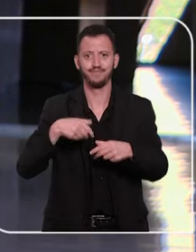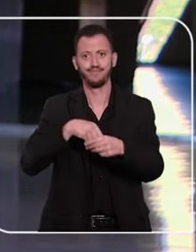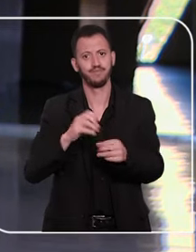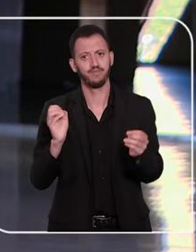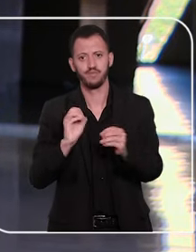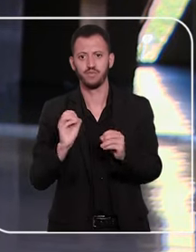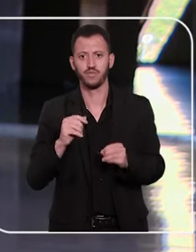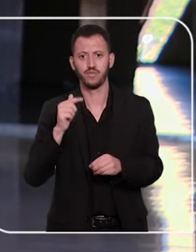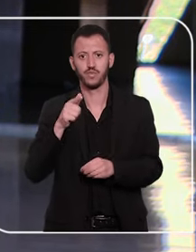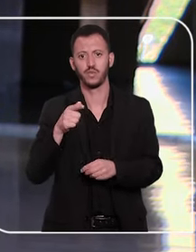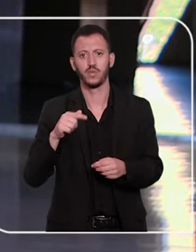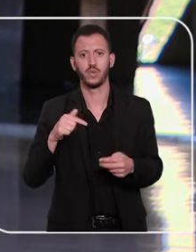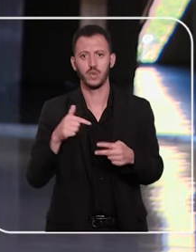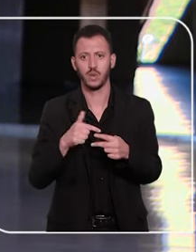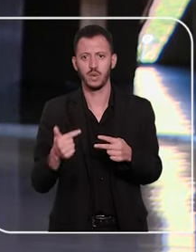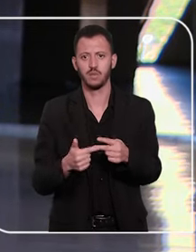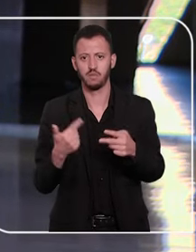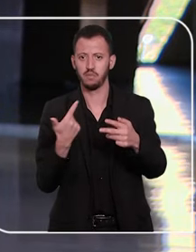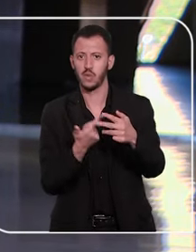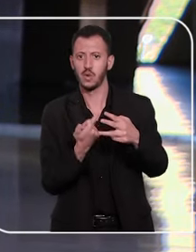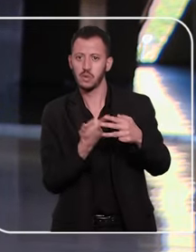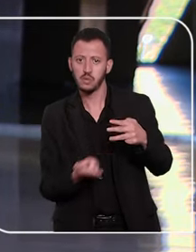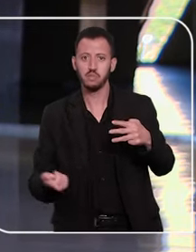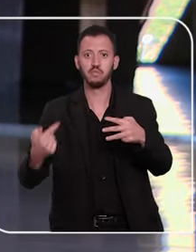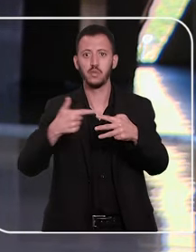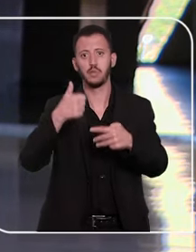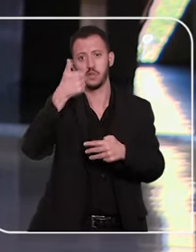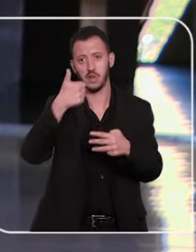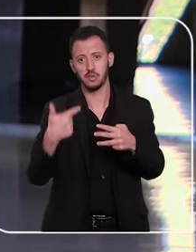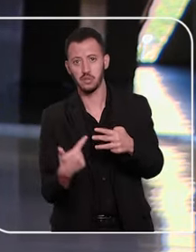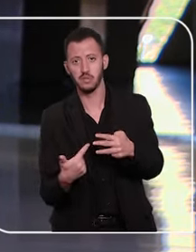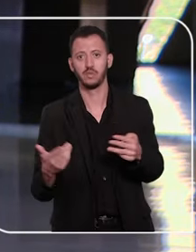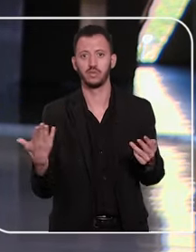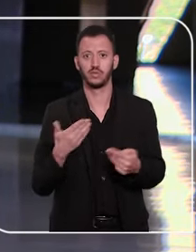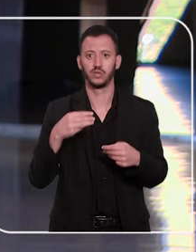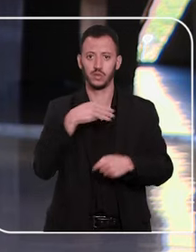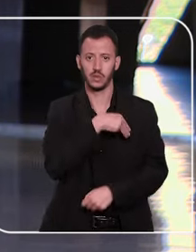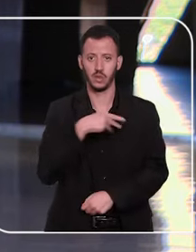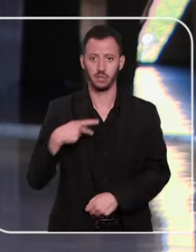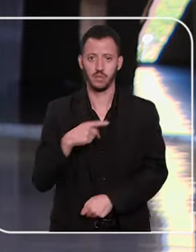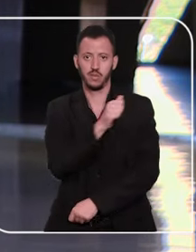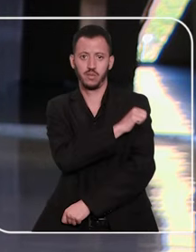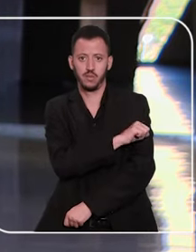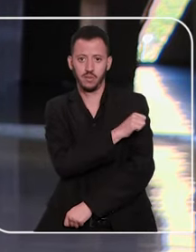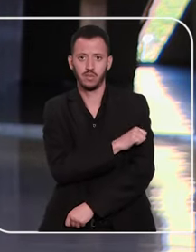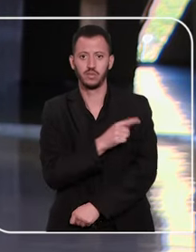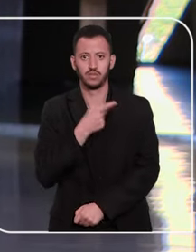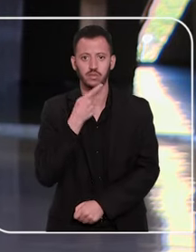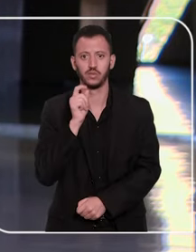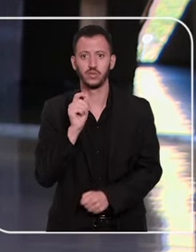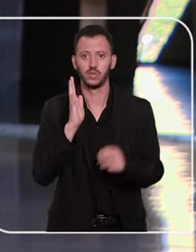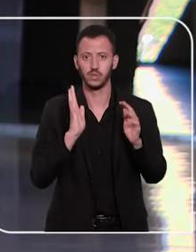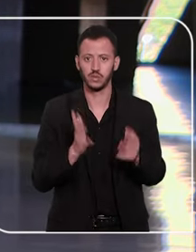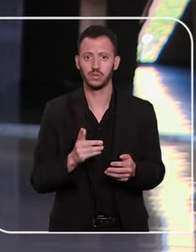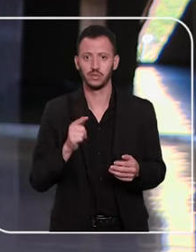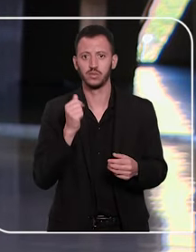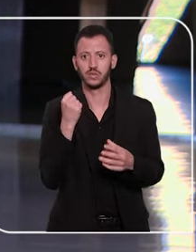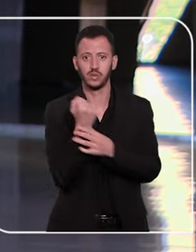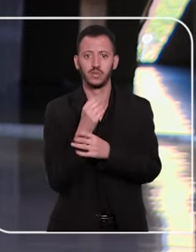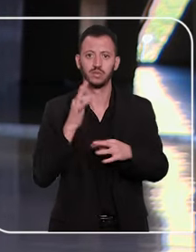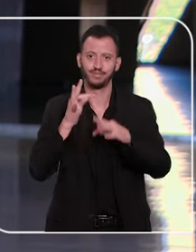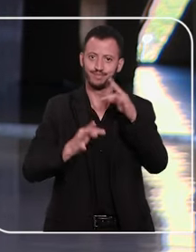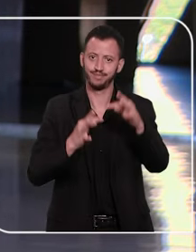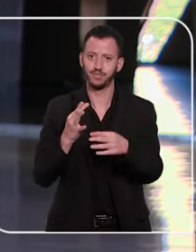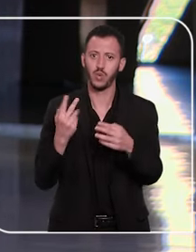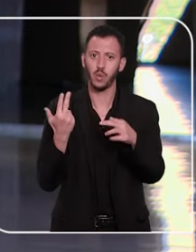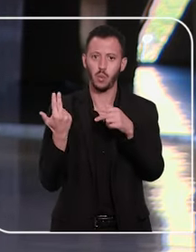a ação Foi extinta sem resolução pelas duas primeiras instâncias e em recurso especial o Ministério Público do Rio de Janeiro alegou que tentava